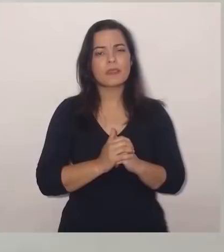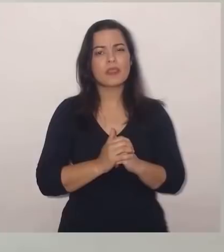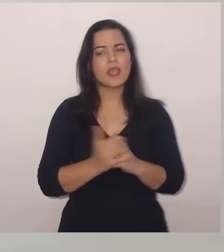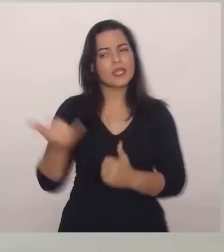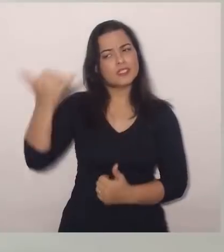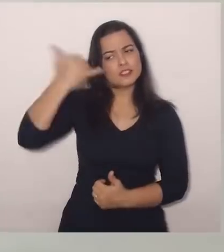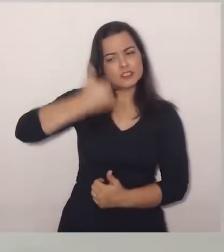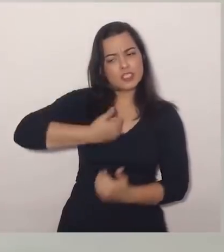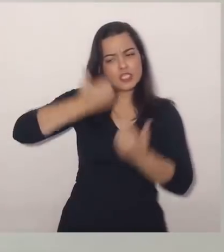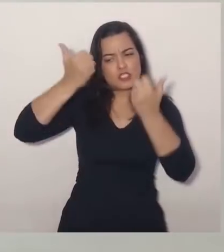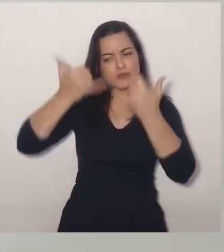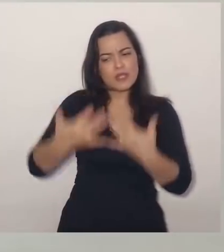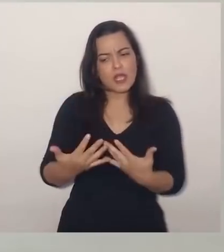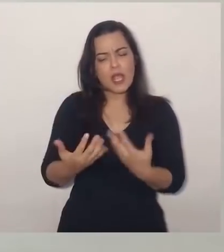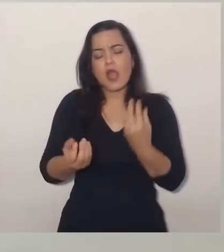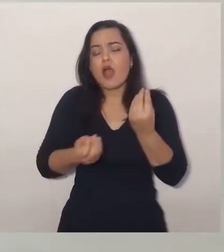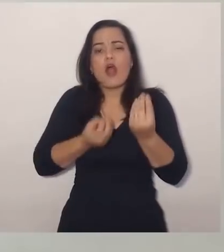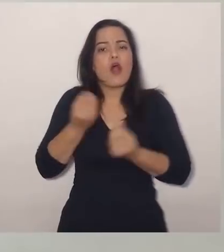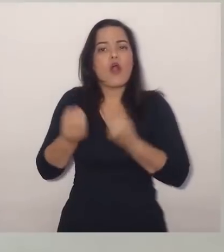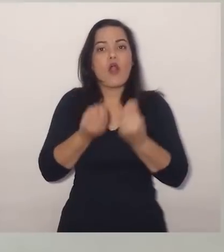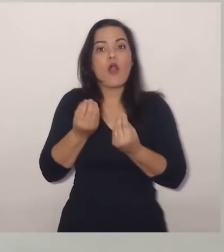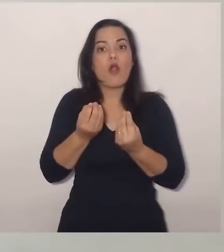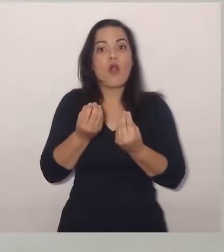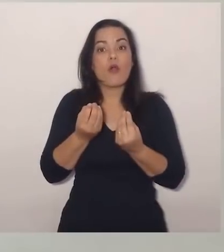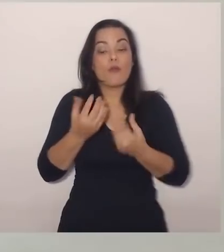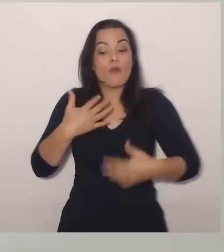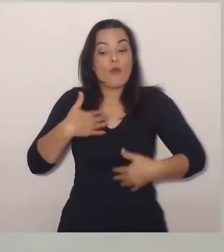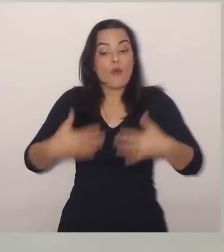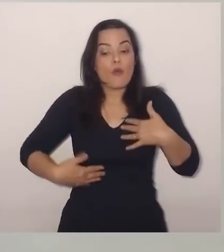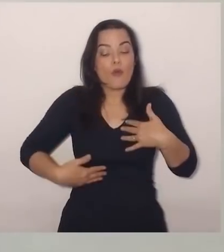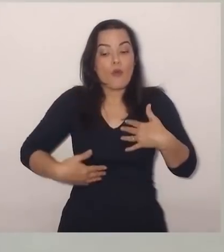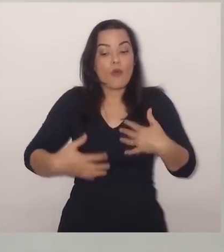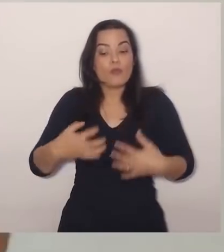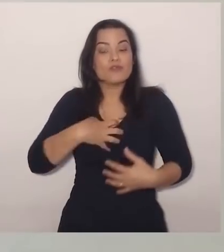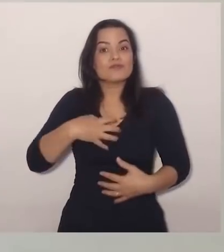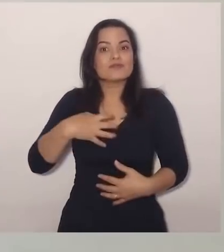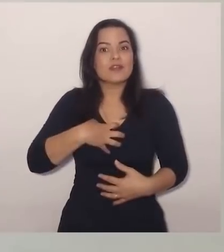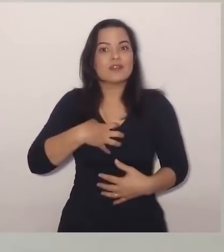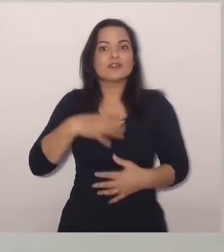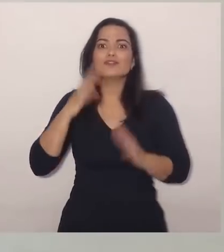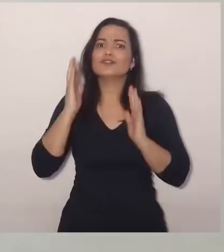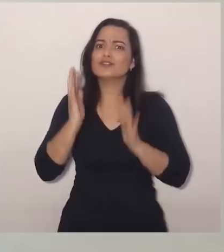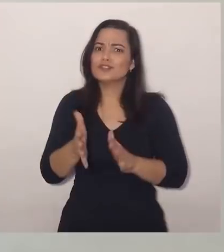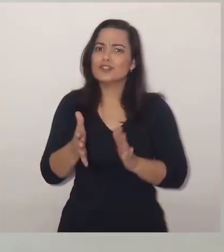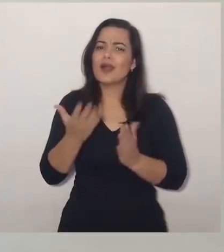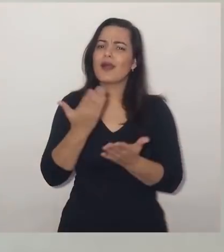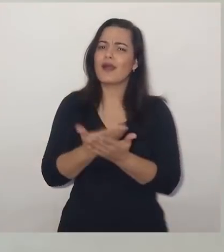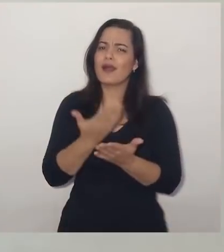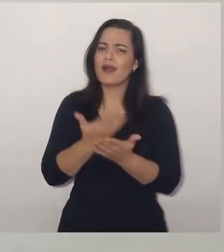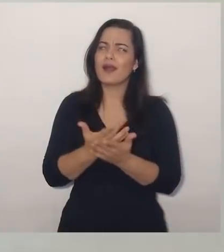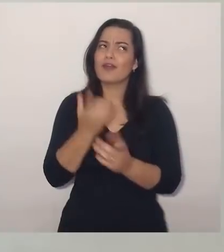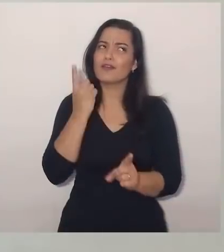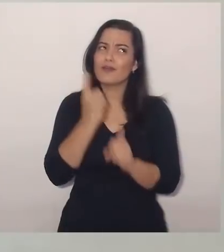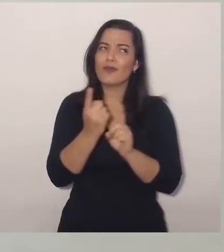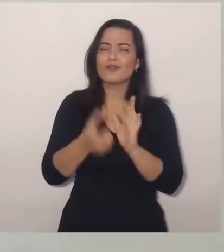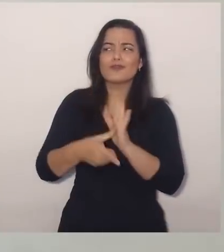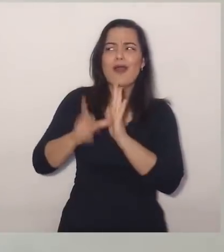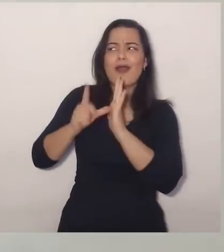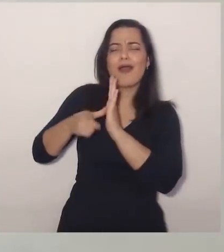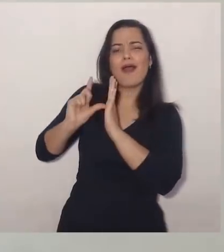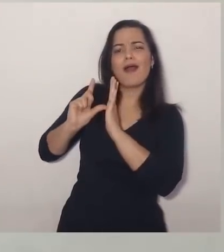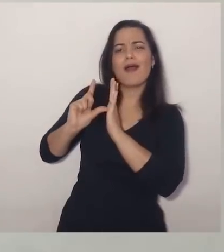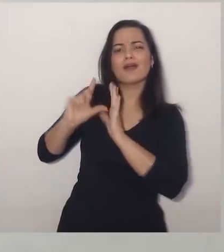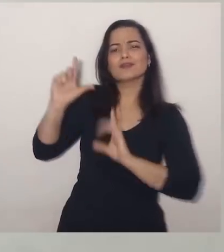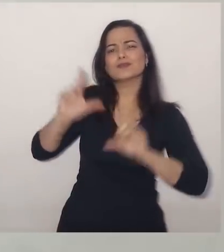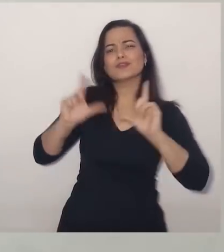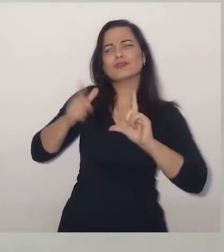dizer por onde esse sabor é captado? Eu já te contei isso em outros programas,